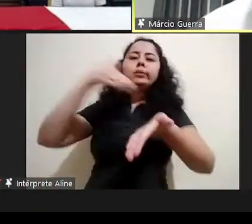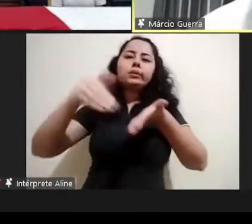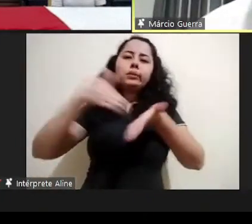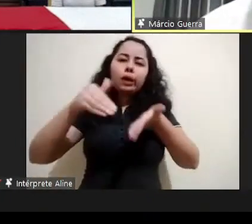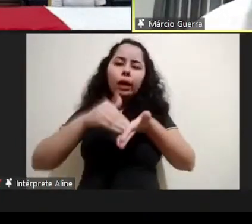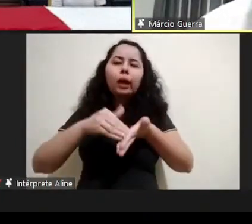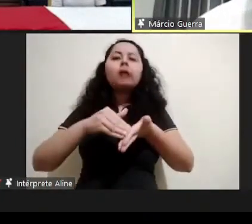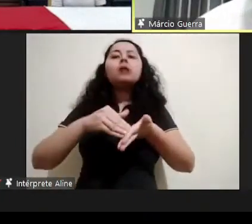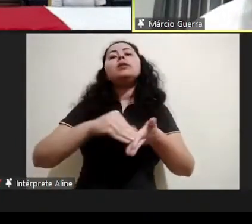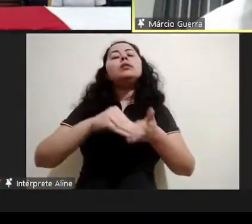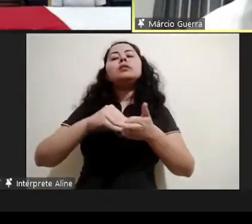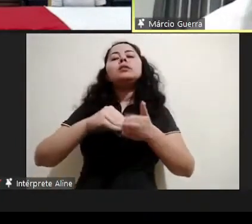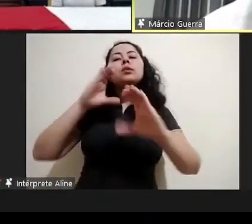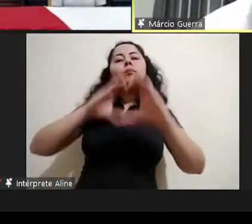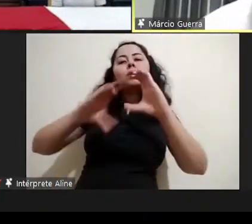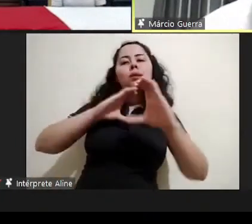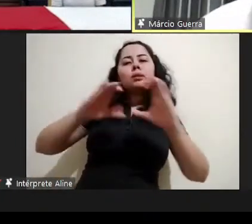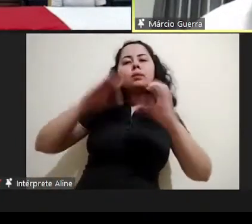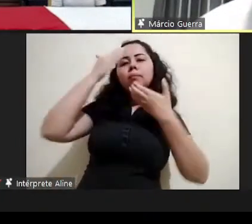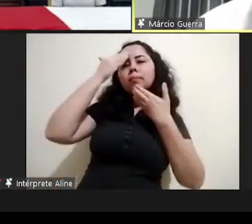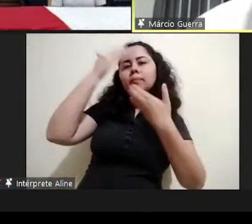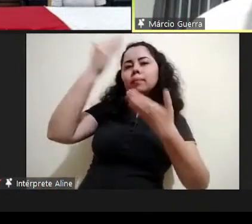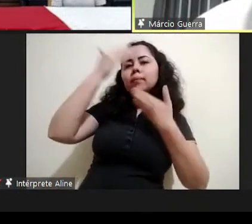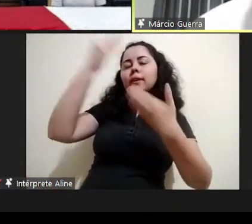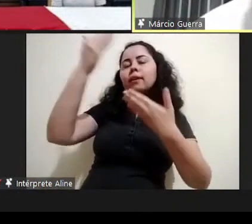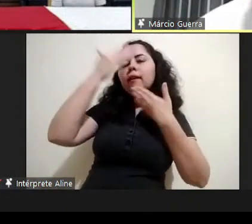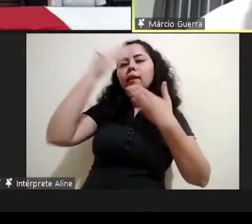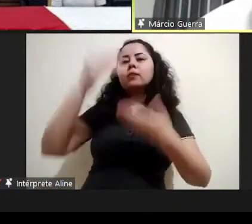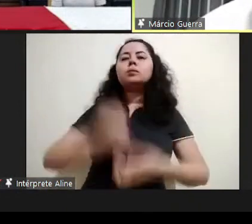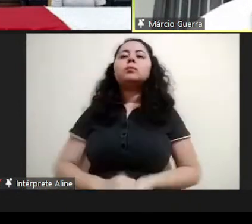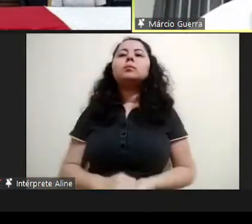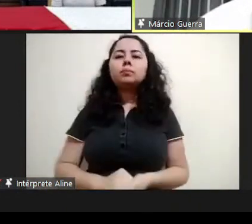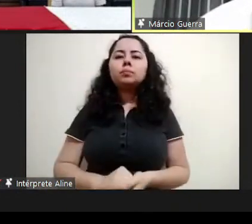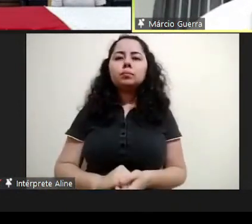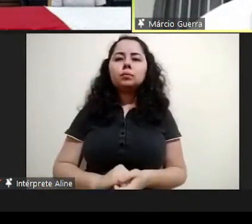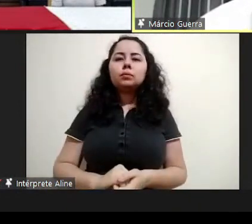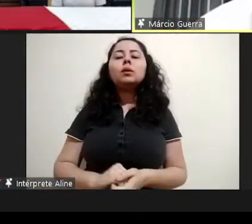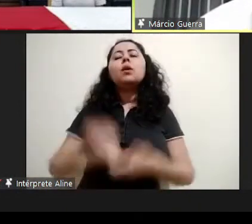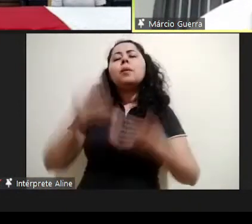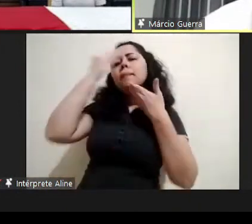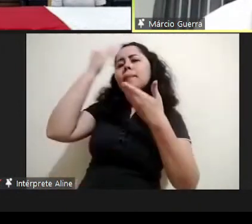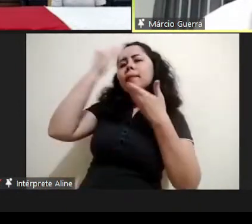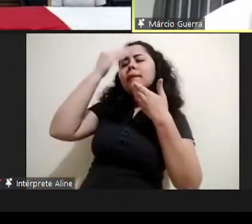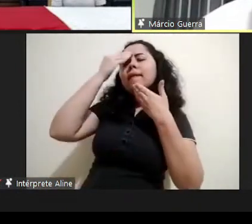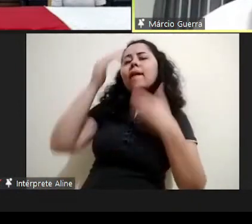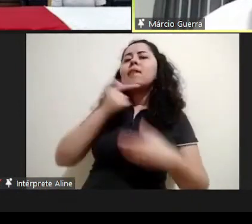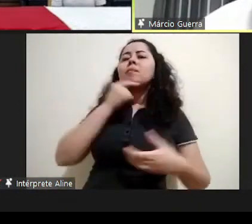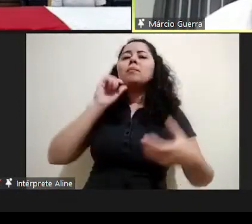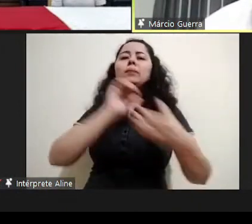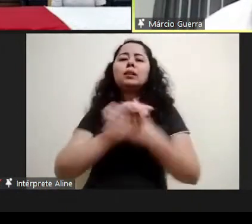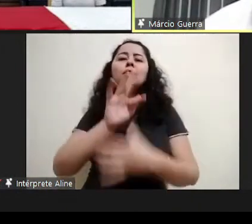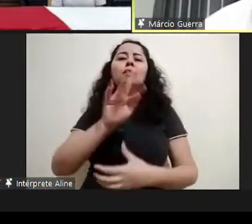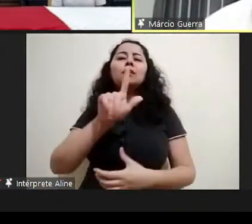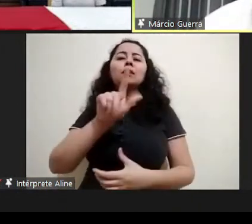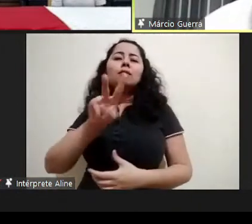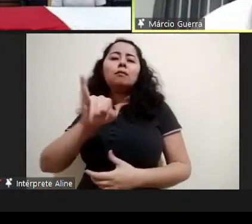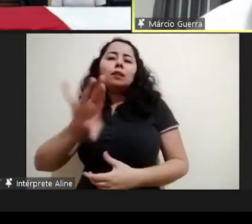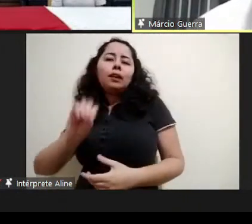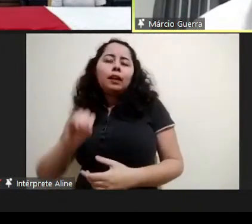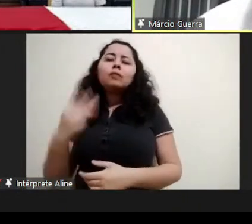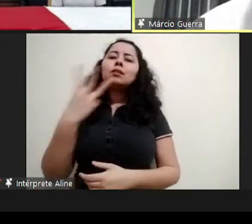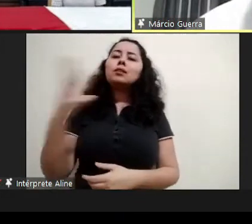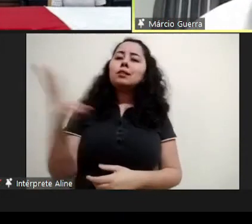comunicação, o meu muito obrigado. Obrigado ao meu marido Flávio, depois de 33 anos